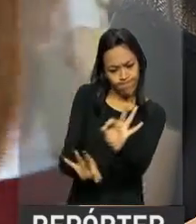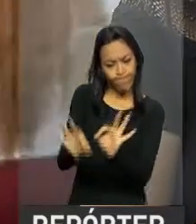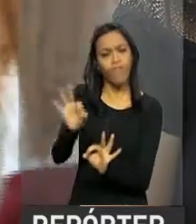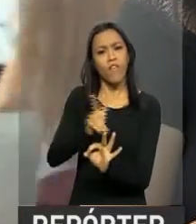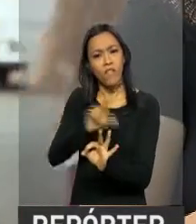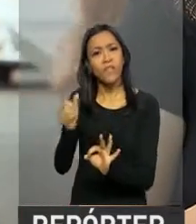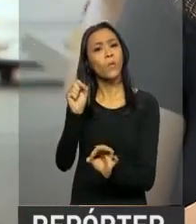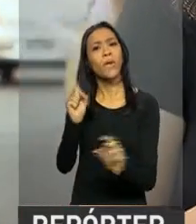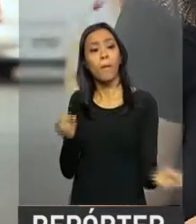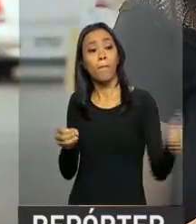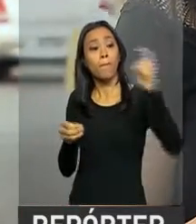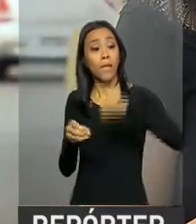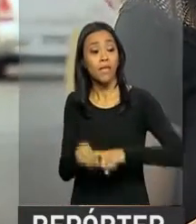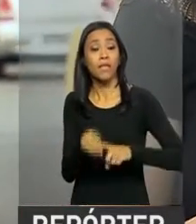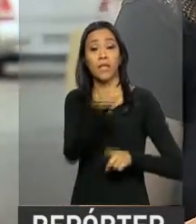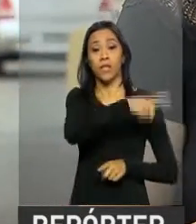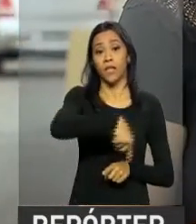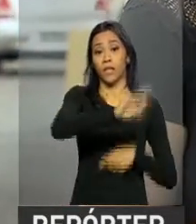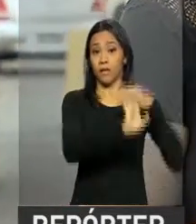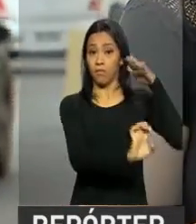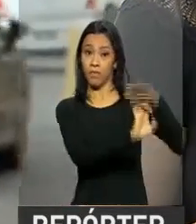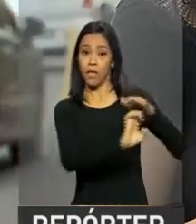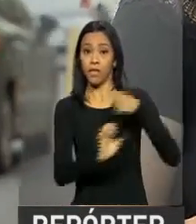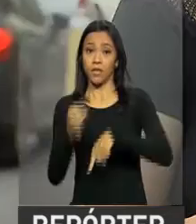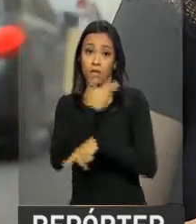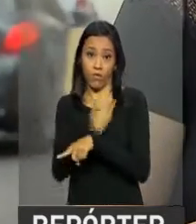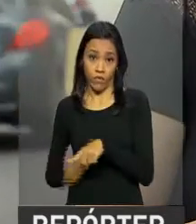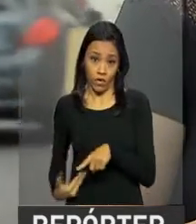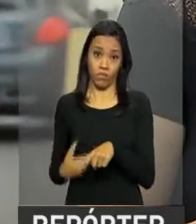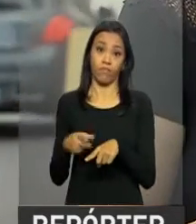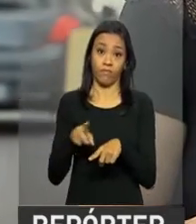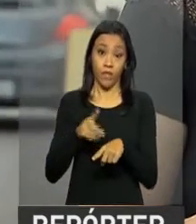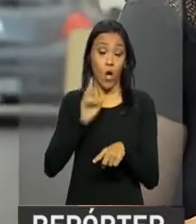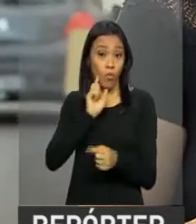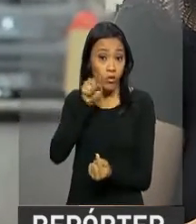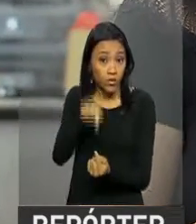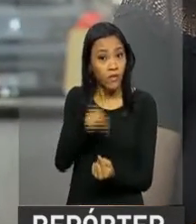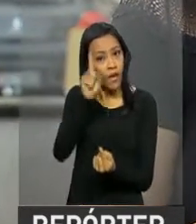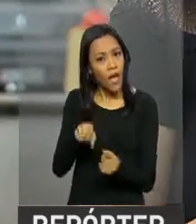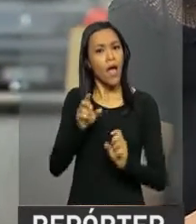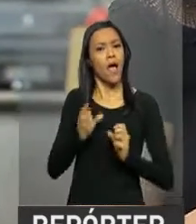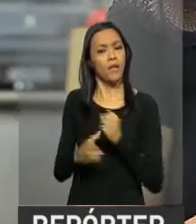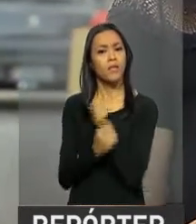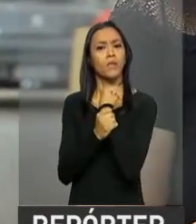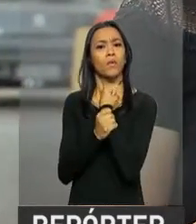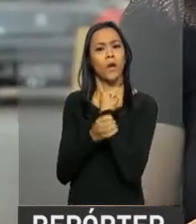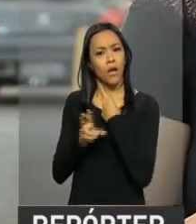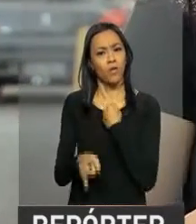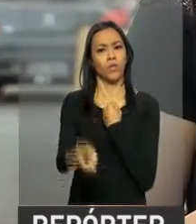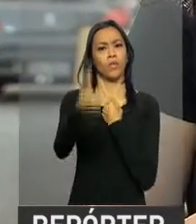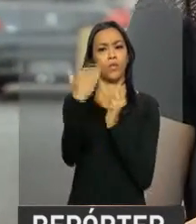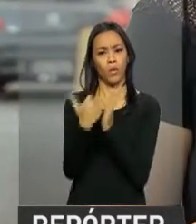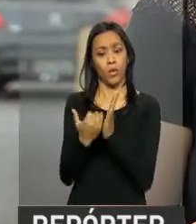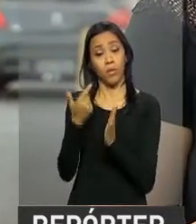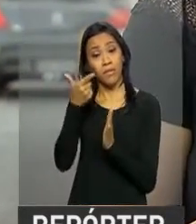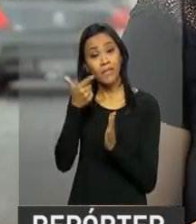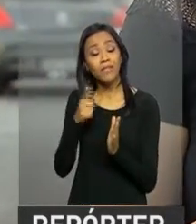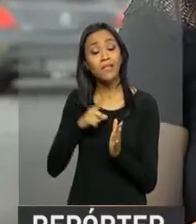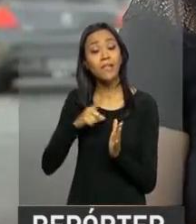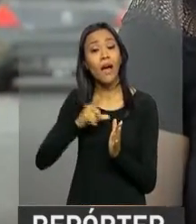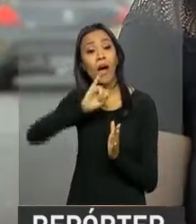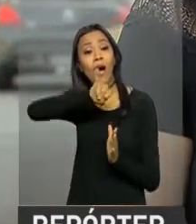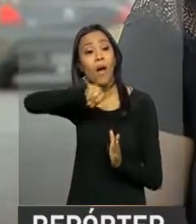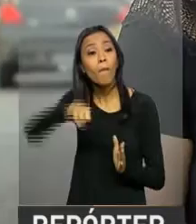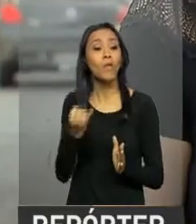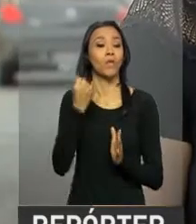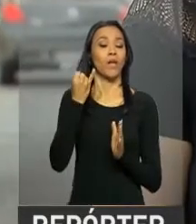de parceria público-privada. A ideia é, além de garantir o Minha Casa Minha Vida, oferecer mais uma oportunidade